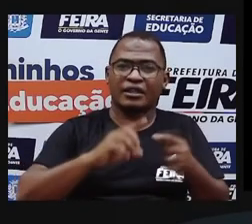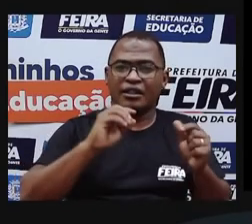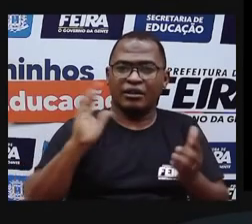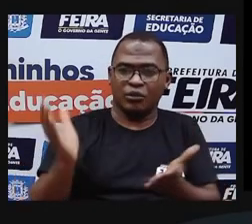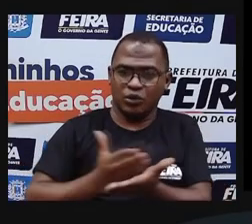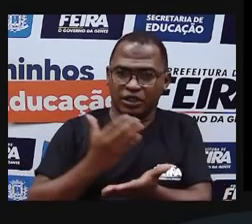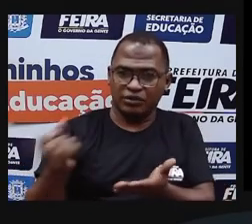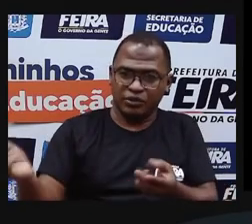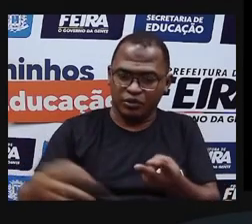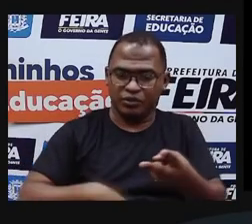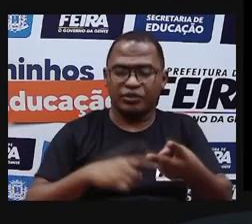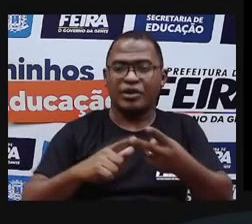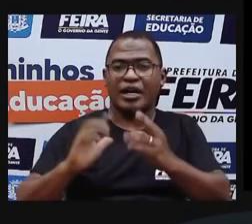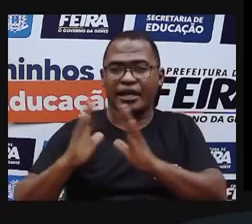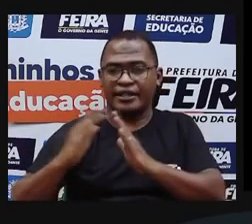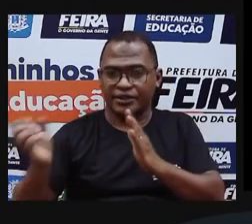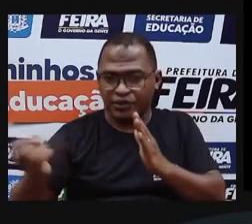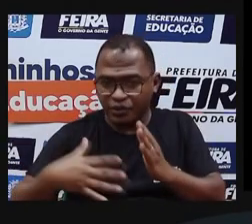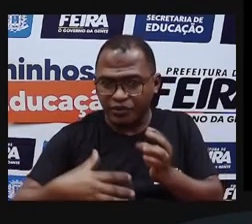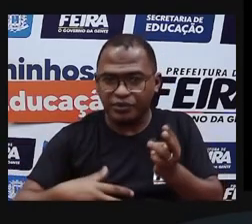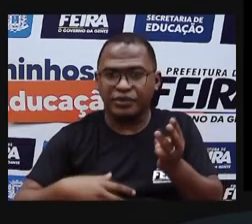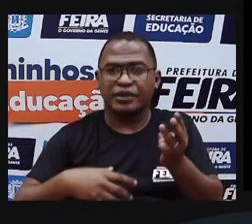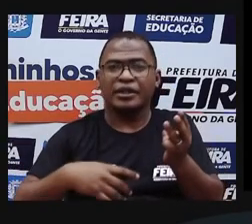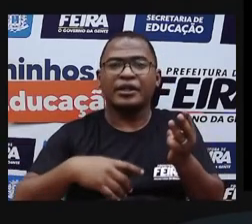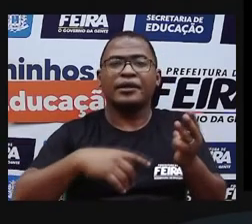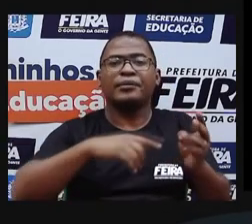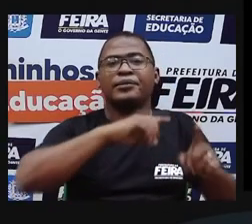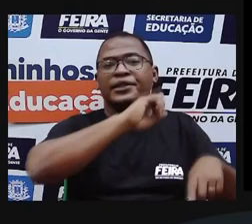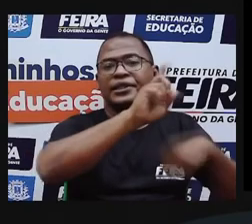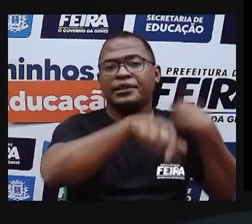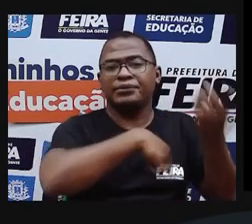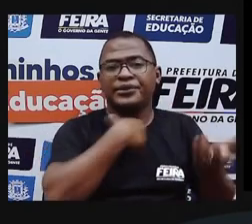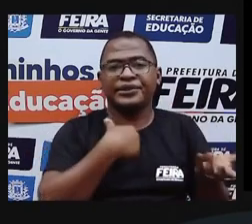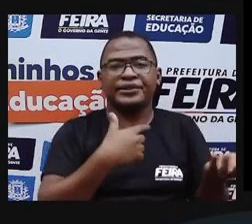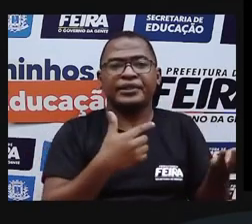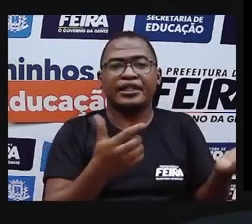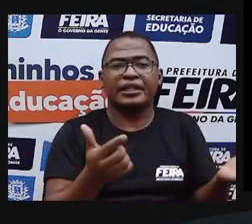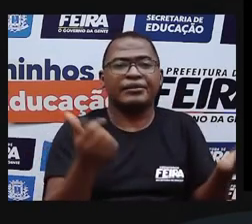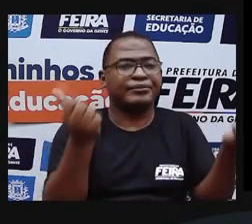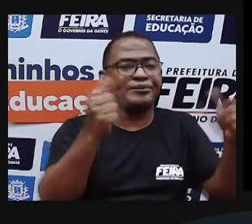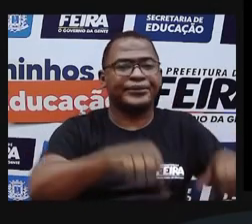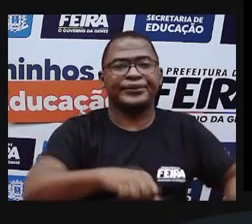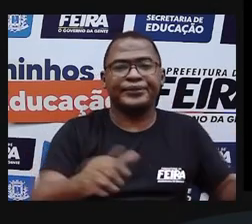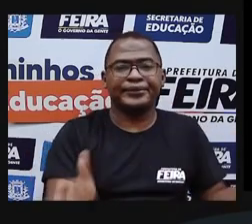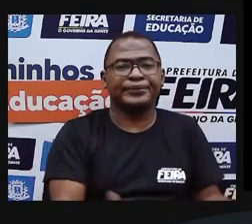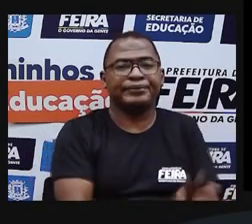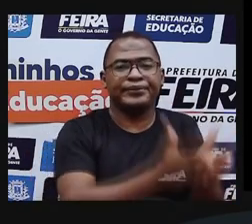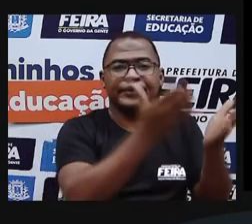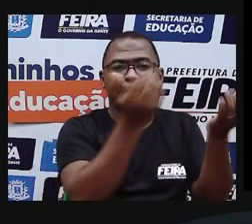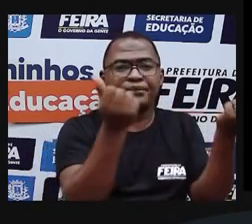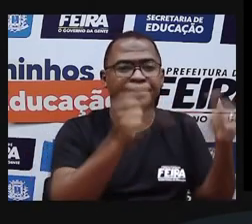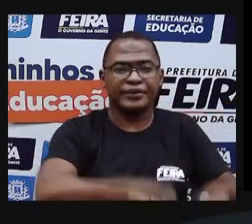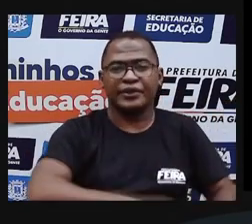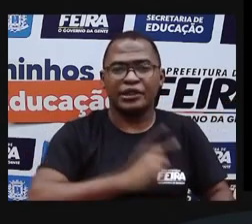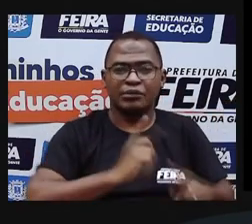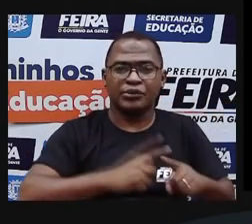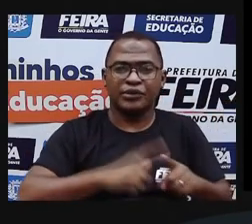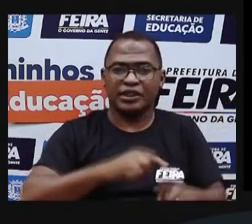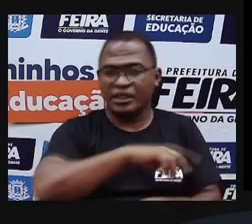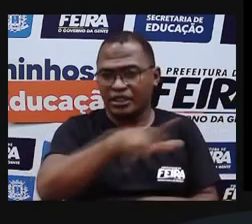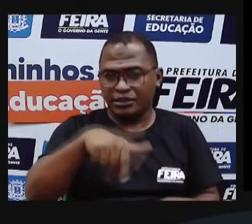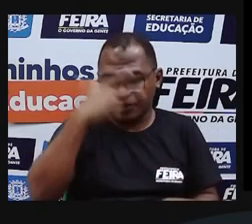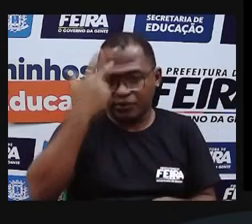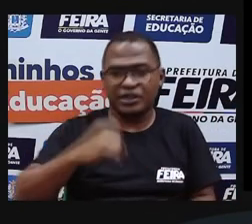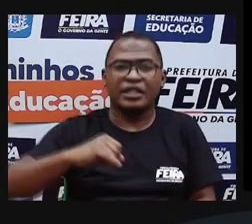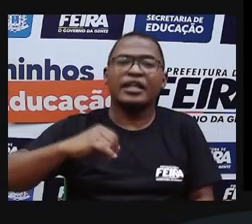ainda lida com desonestidade, a gente lida com muitas pessoas que se beneficiam, né,